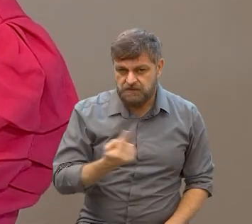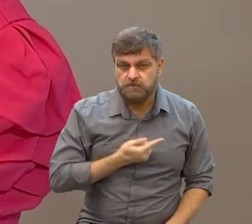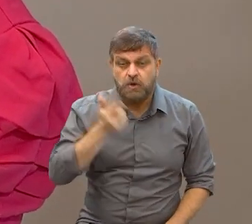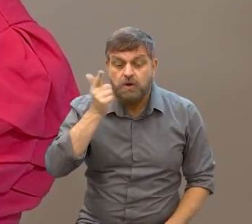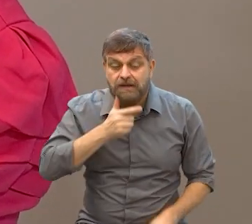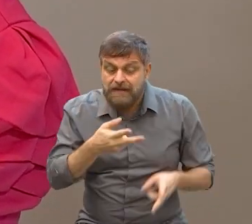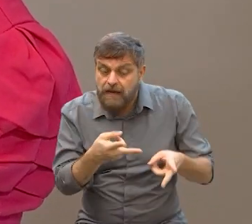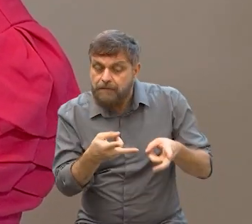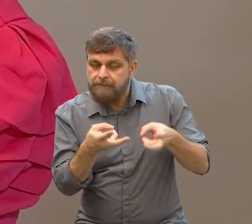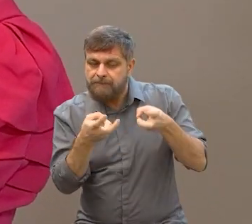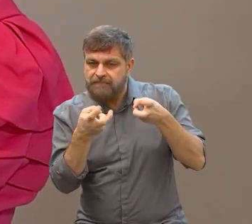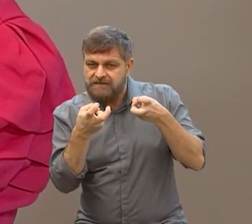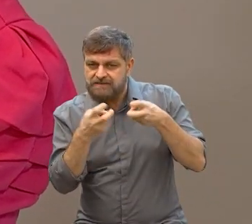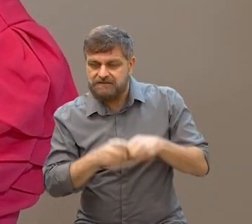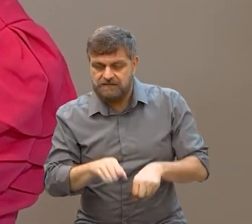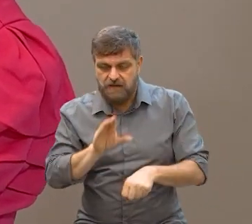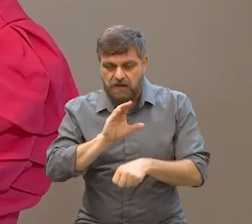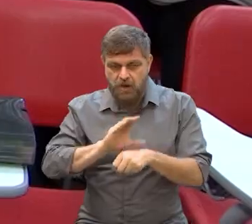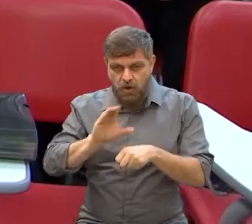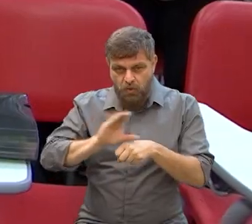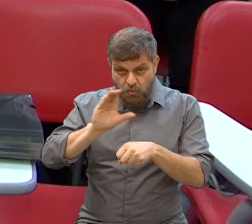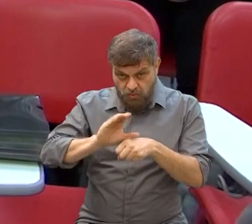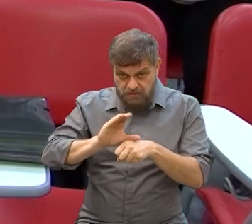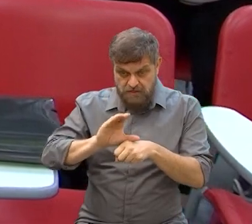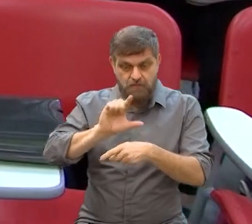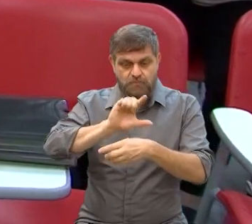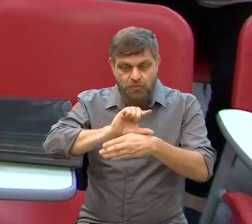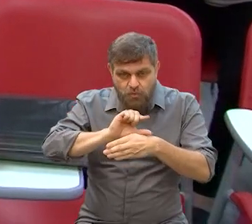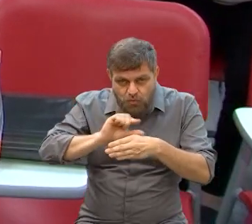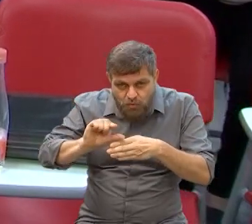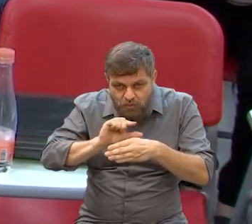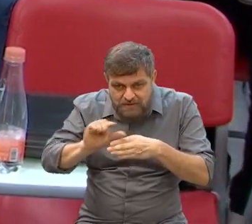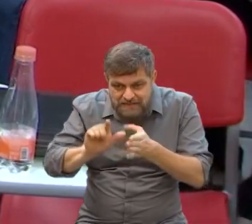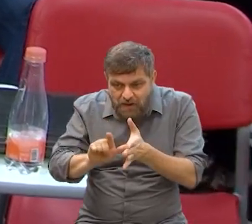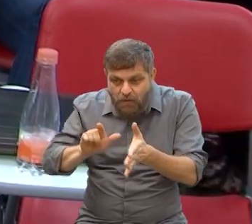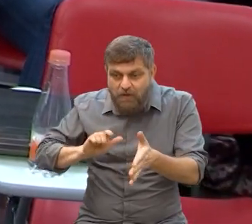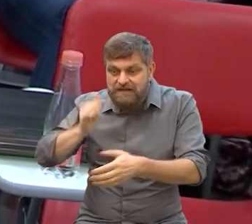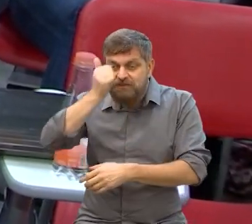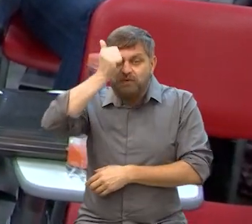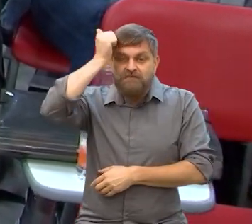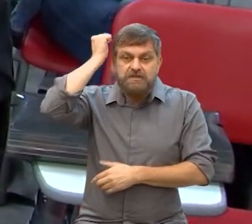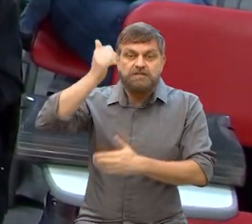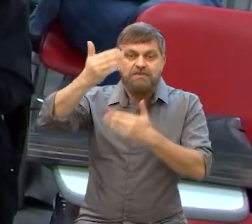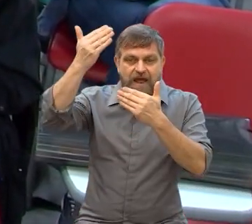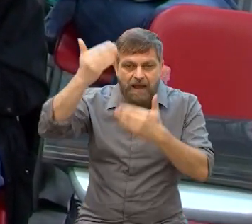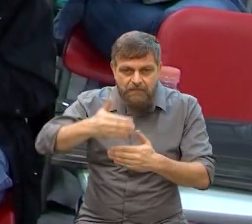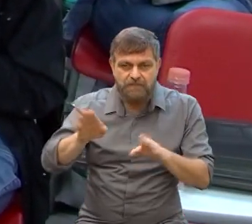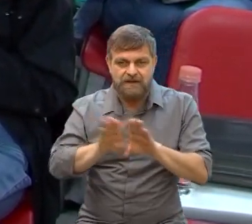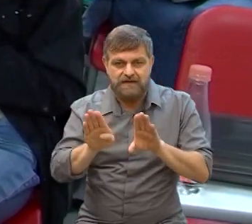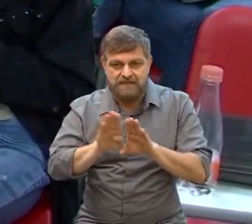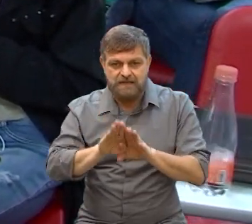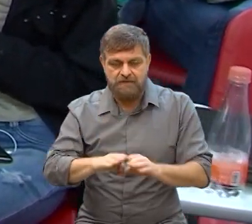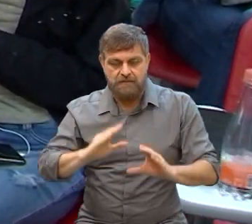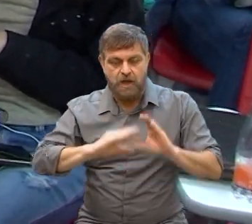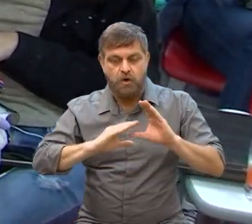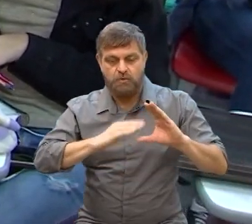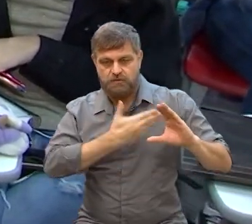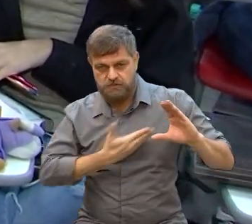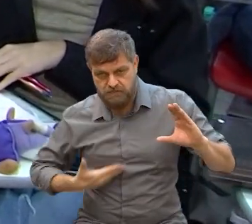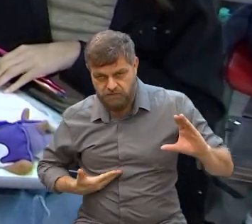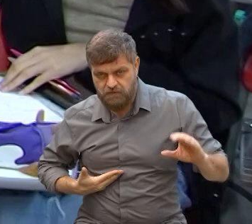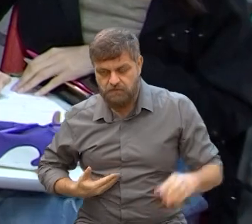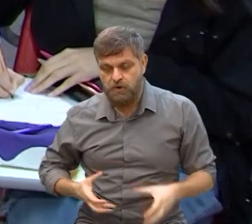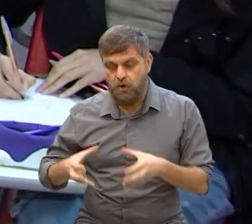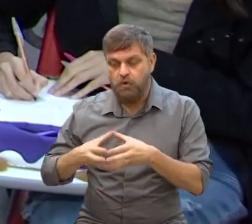consegue perceber isso nos cursinhos. Por exemplo, pré-vestibulares, nos cursinhos para concurso público, nos cursinhos para